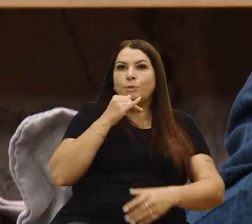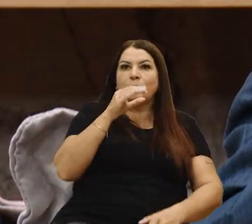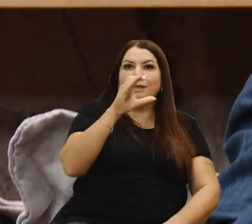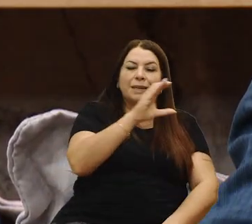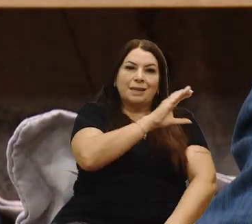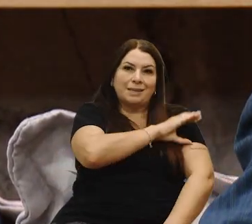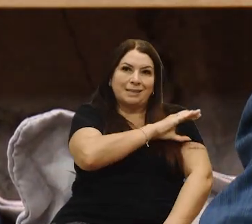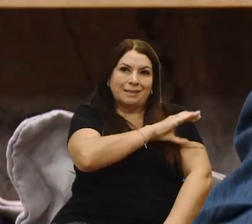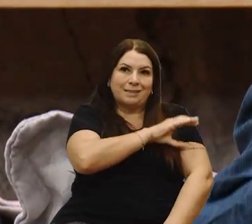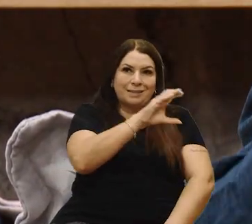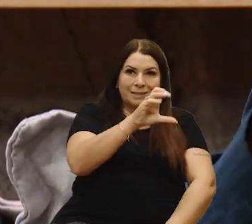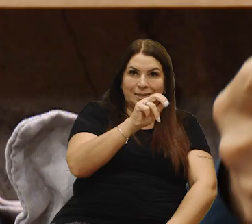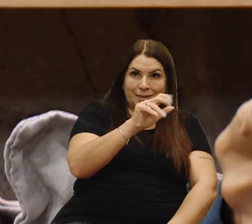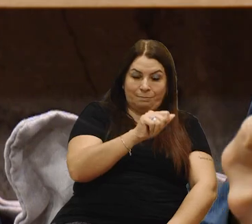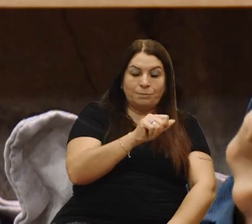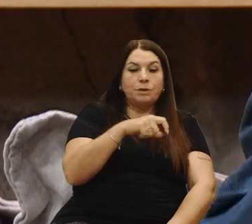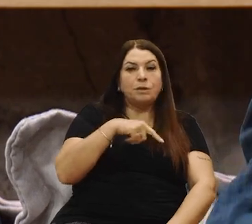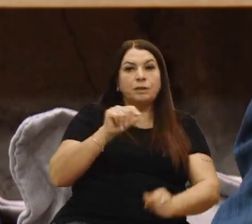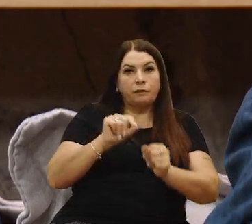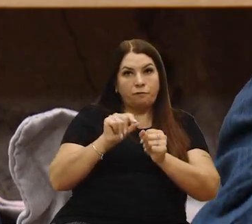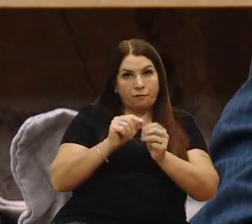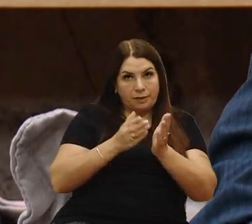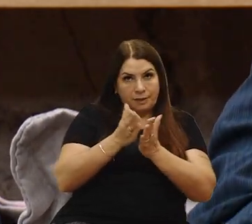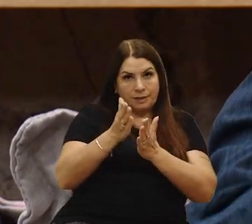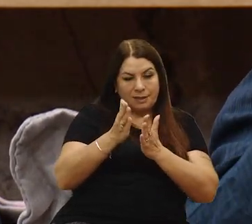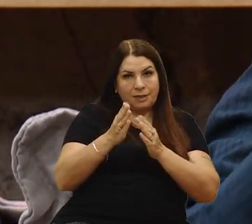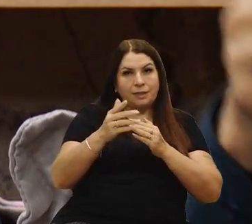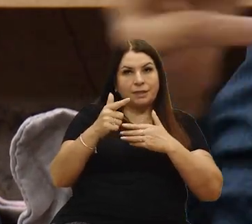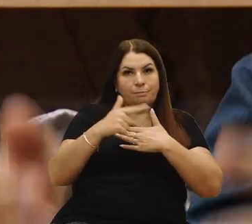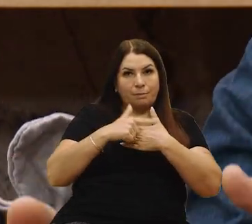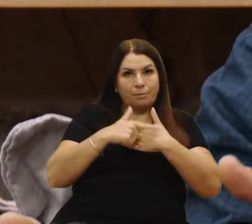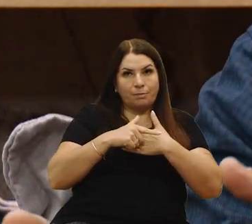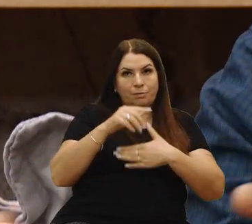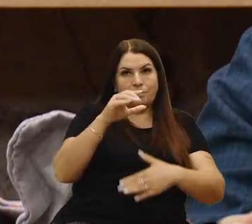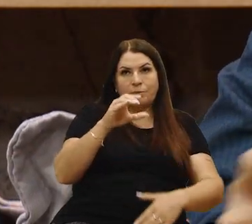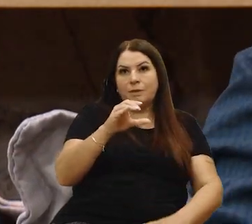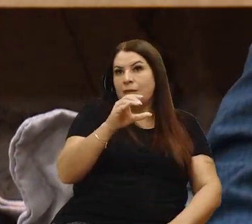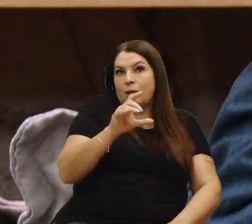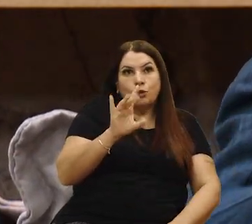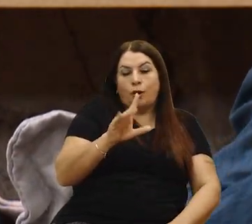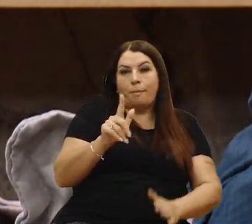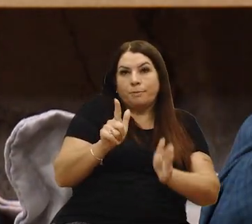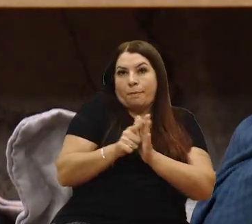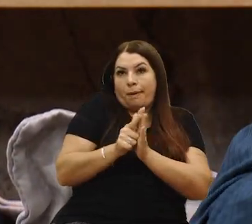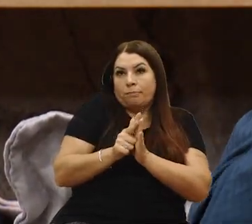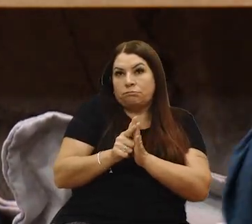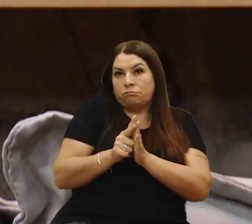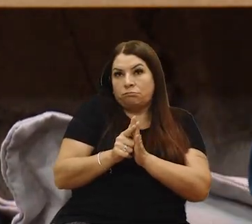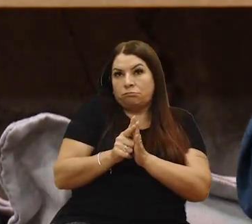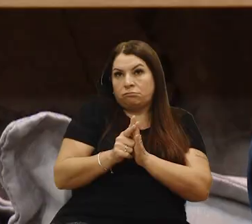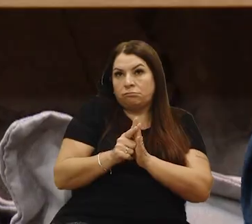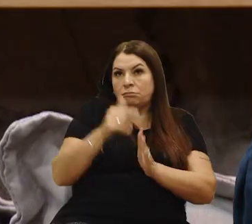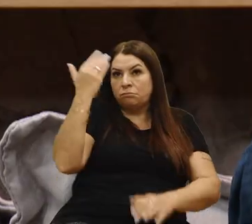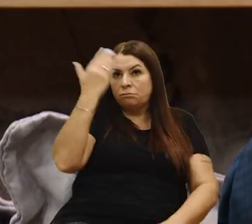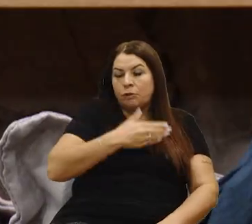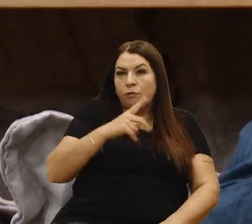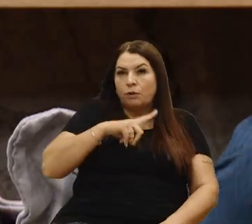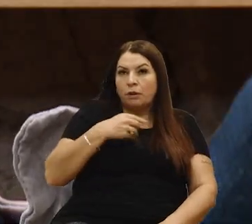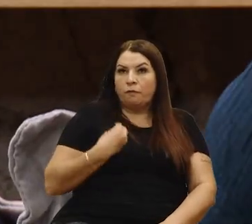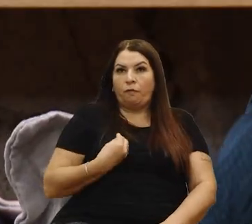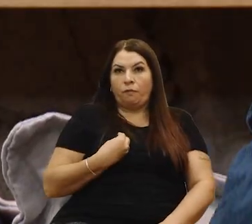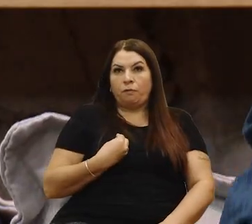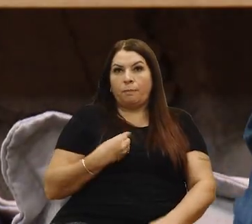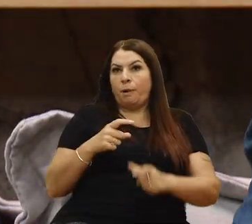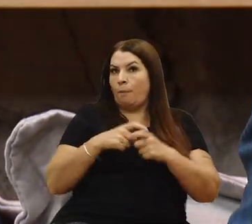que deveriam cumprir esse papel, e eu digo que as CIPAs hoje são CIPapel mesmo. Elas só servem para comprovar que existem,